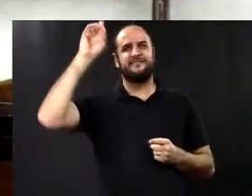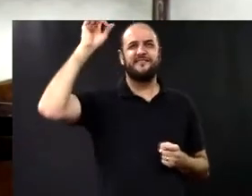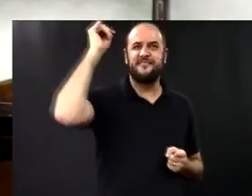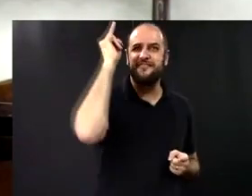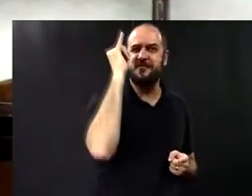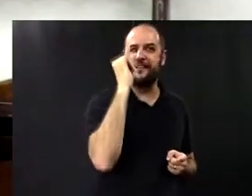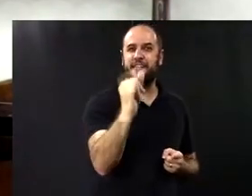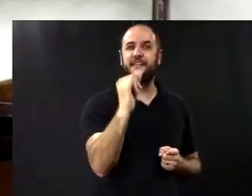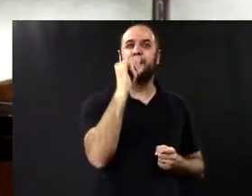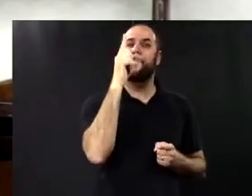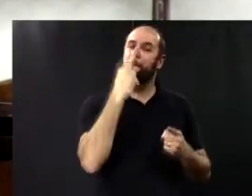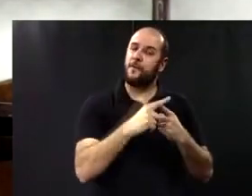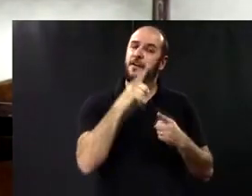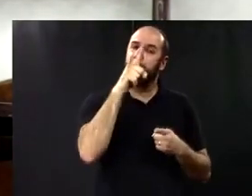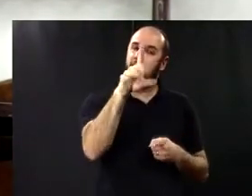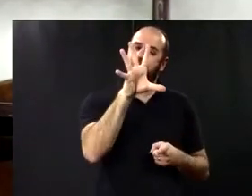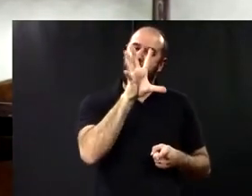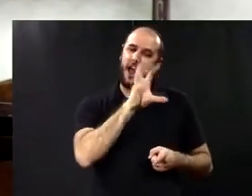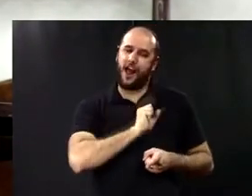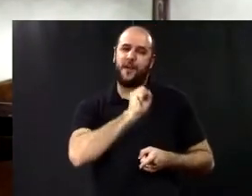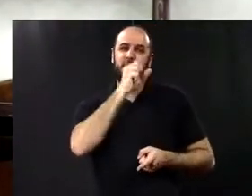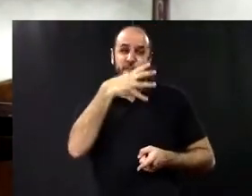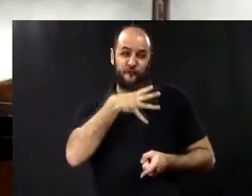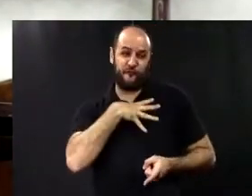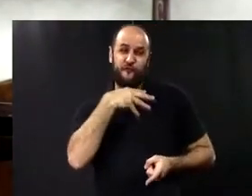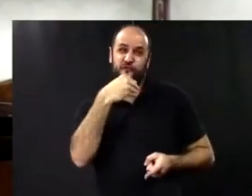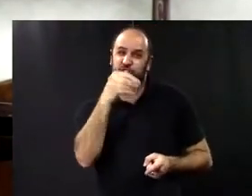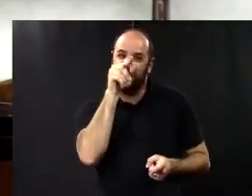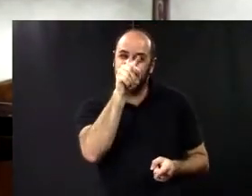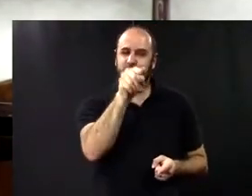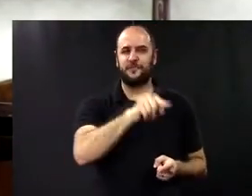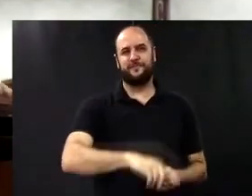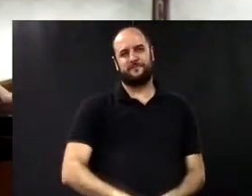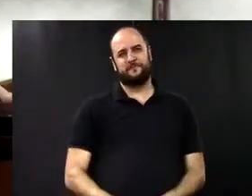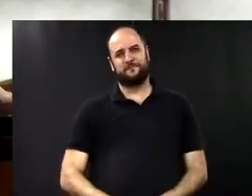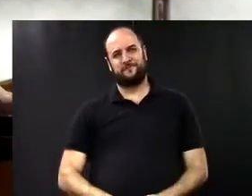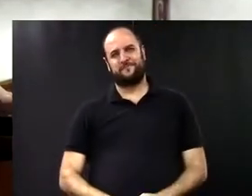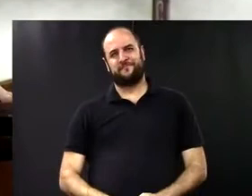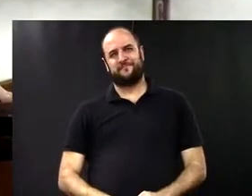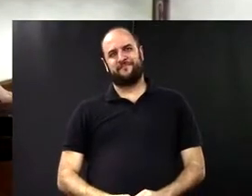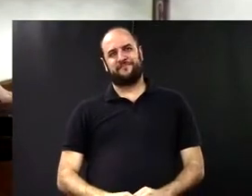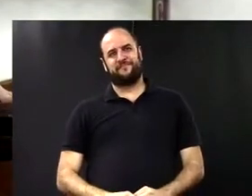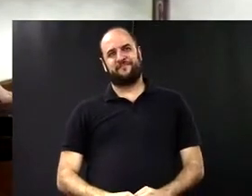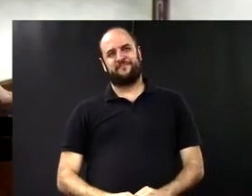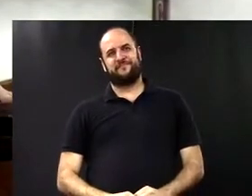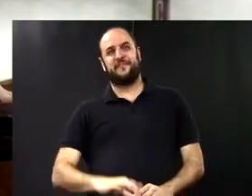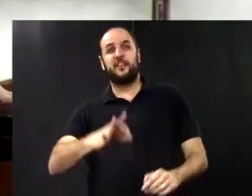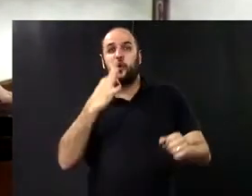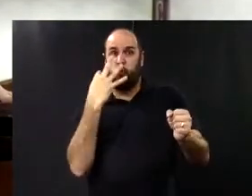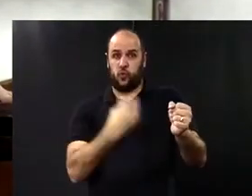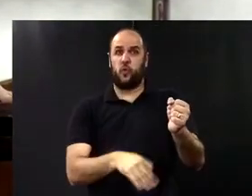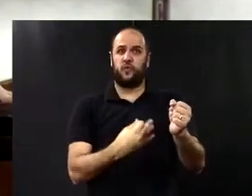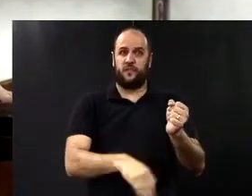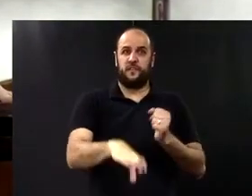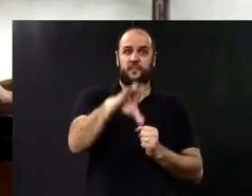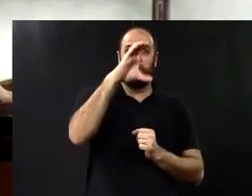considera como filho amado. E correção aqui